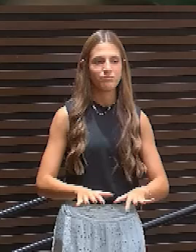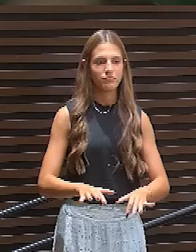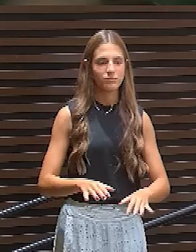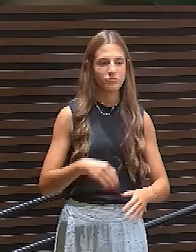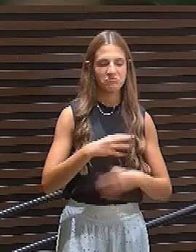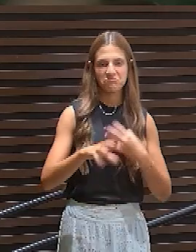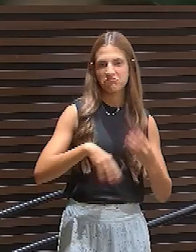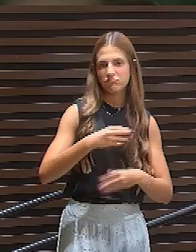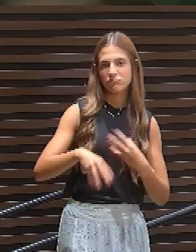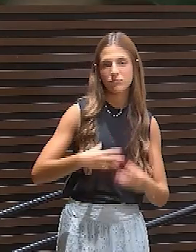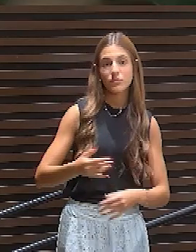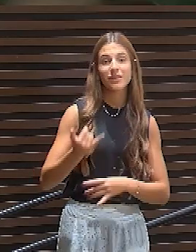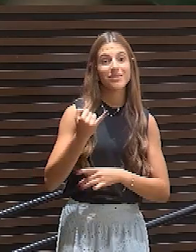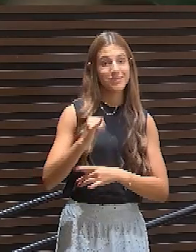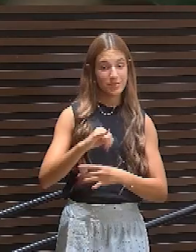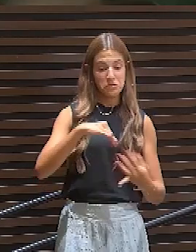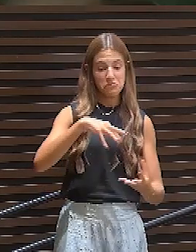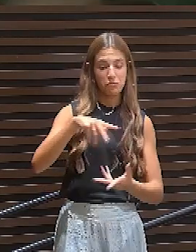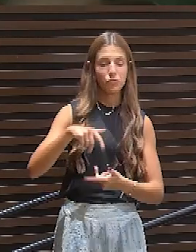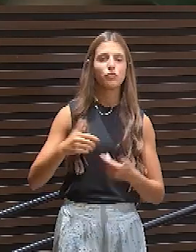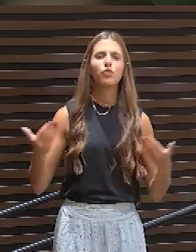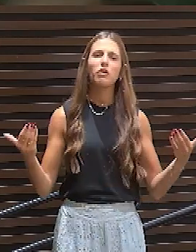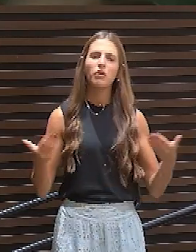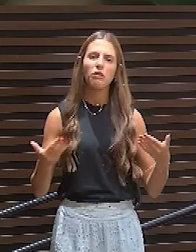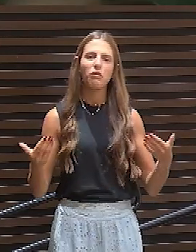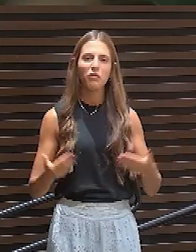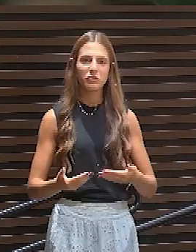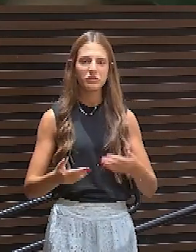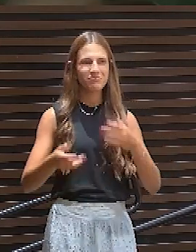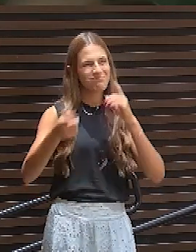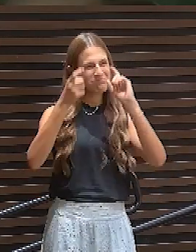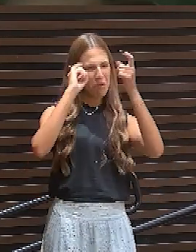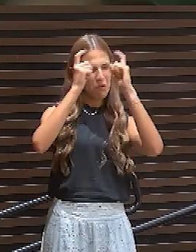Se o mundo hoje está confuso,